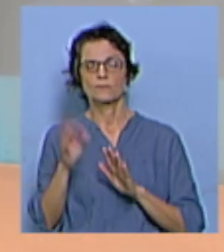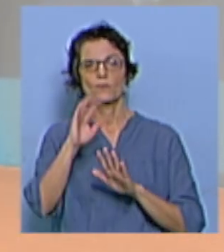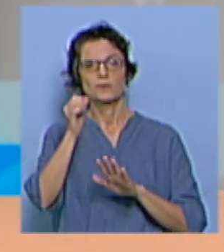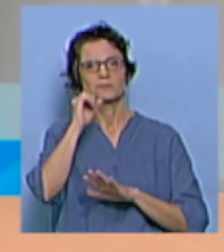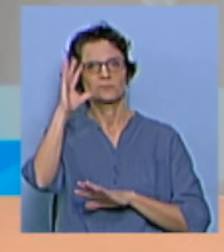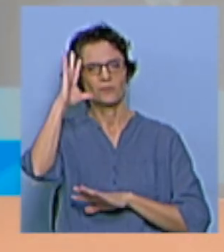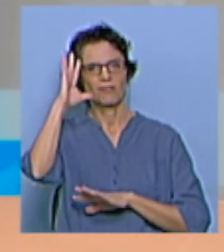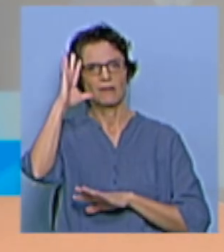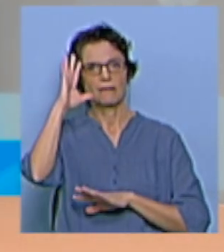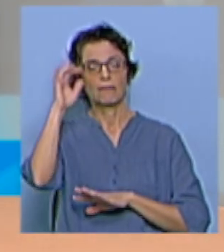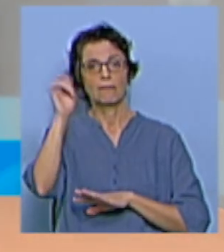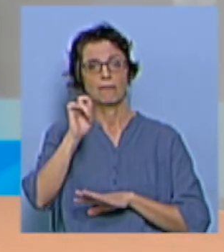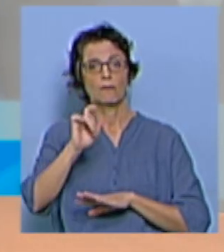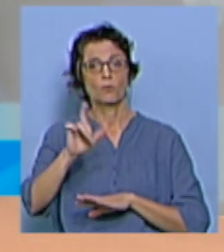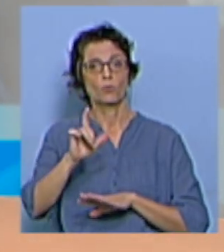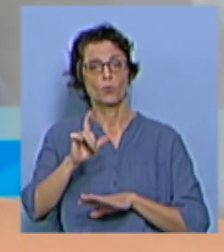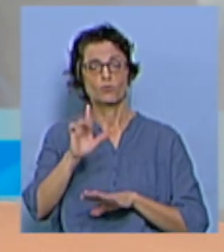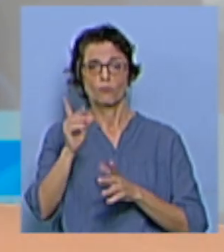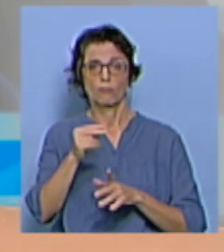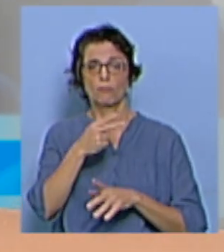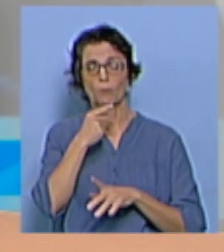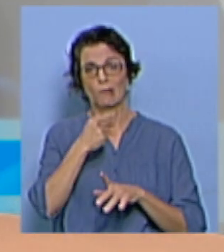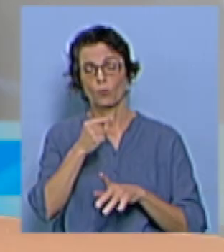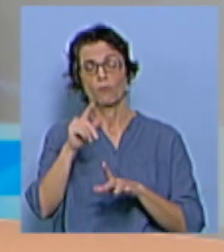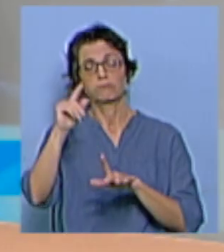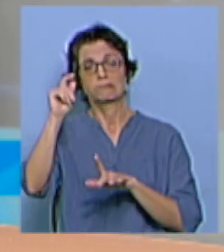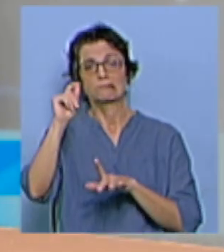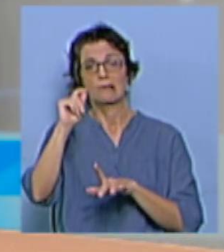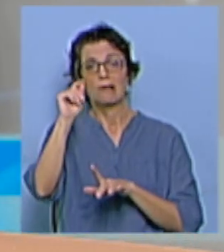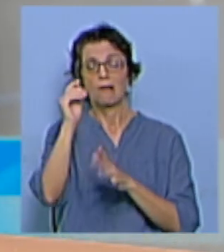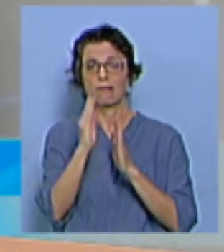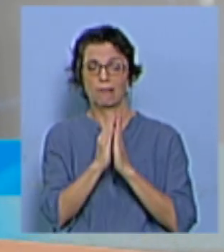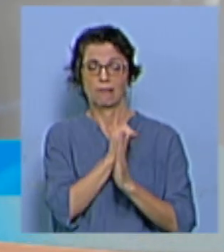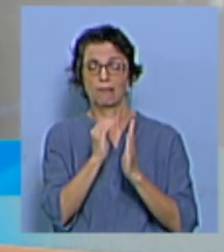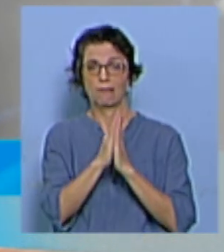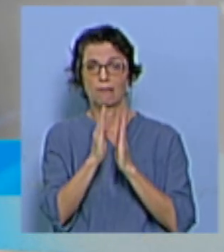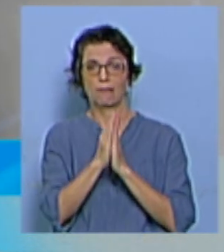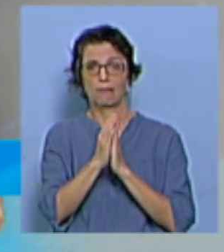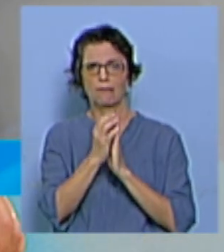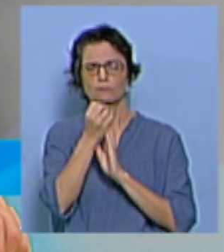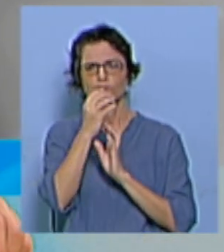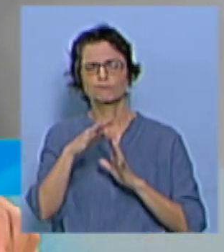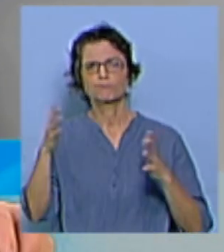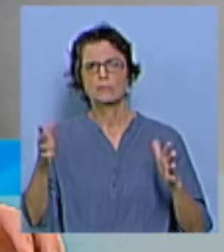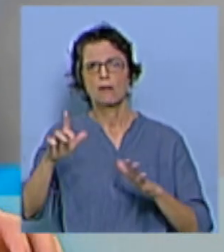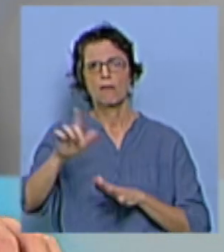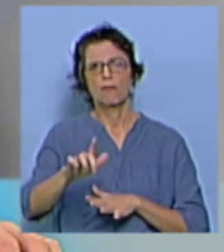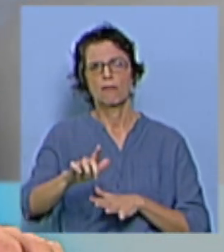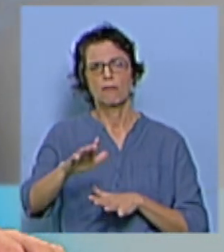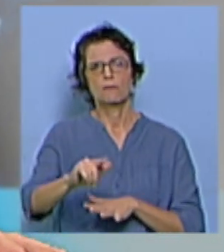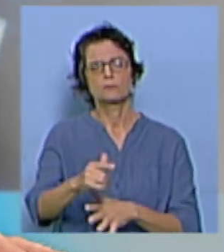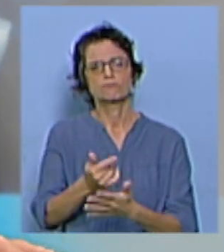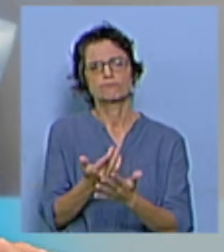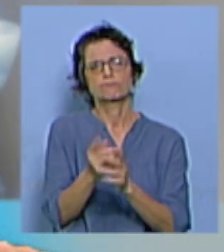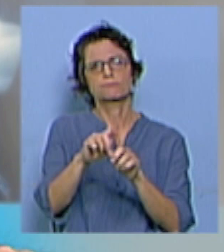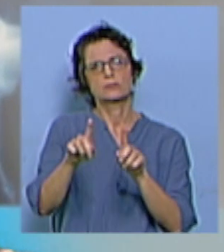Olá, muito boa tarde. Nos meses de julho e agosto, a Igreja do Campo Grande, em Lisboa, faz uma proposta diferente para cada fim de tarde.